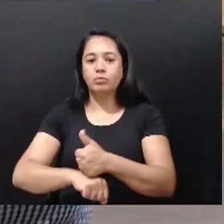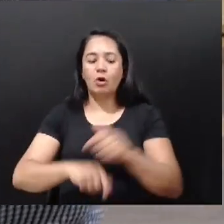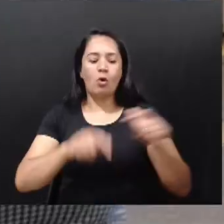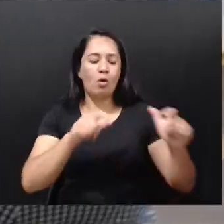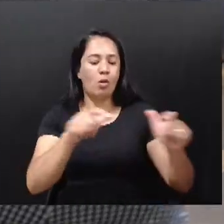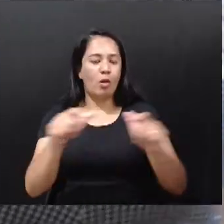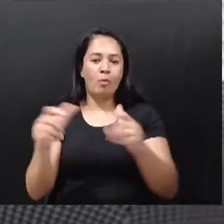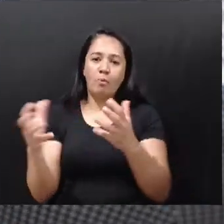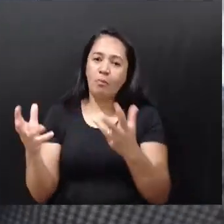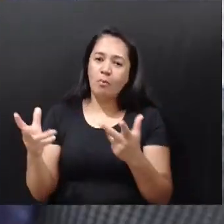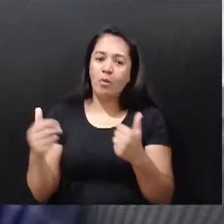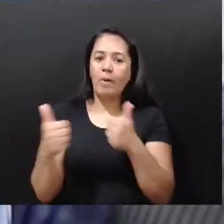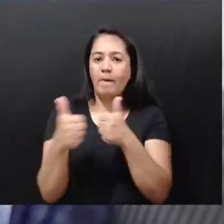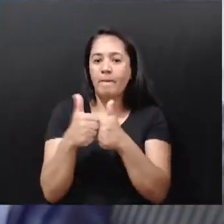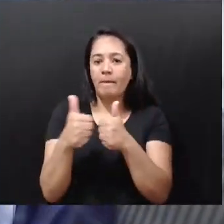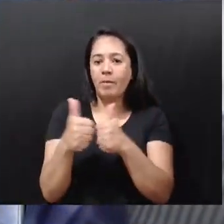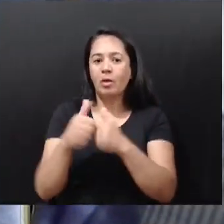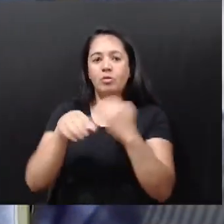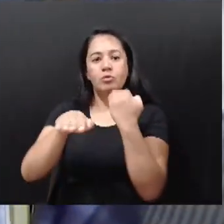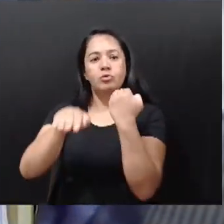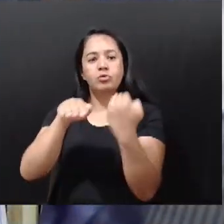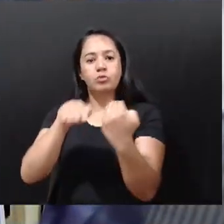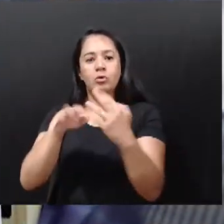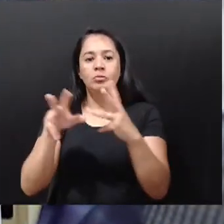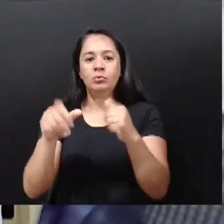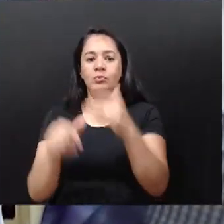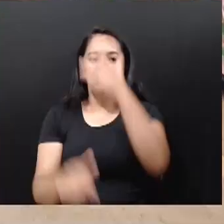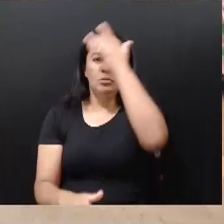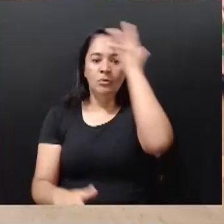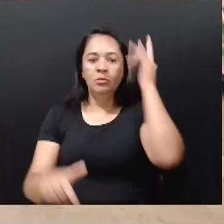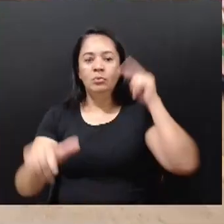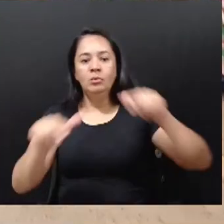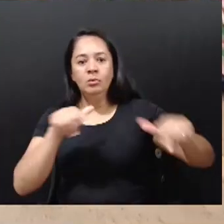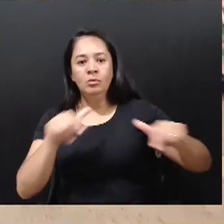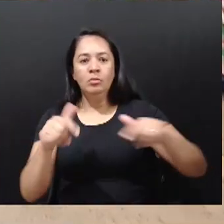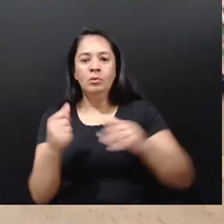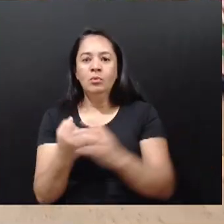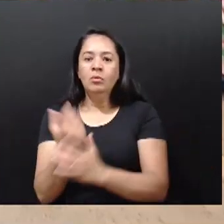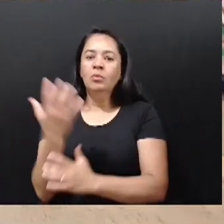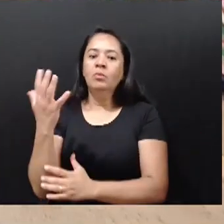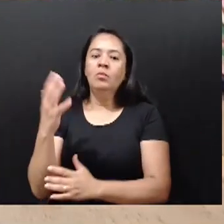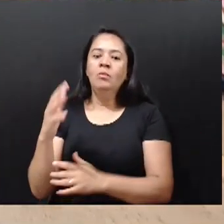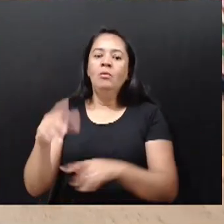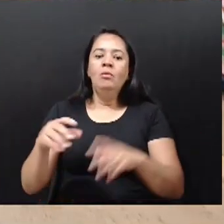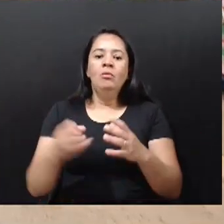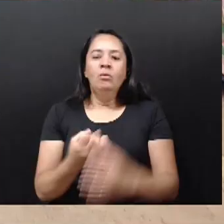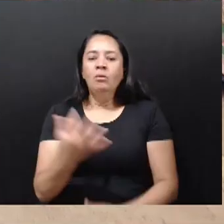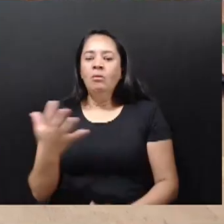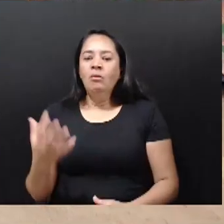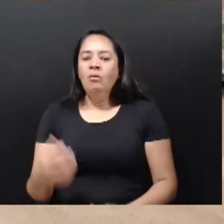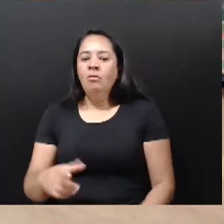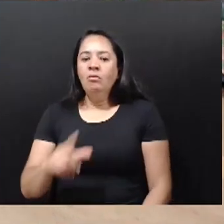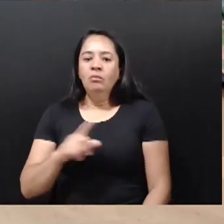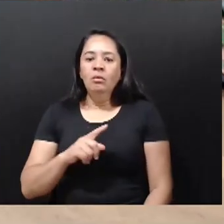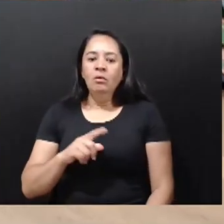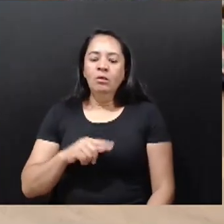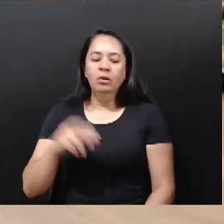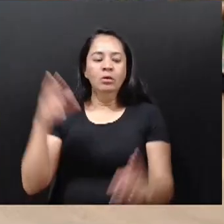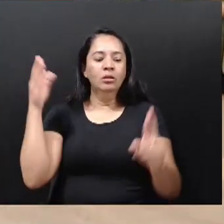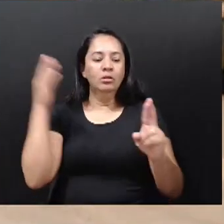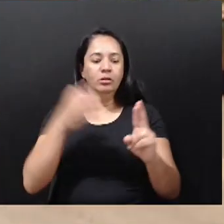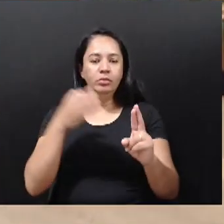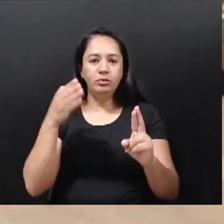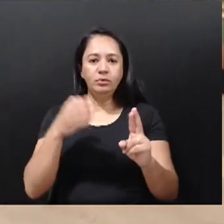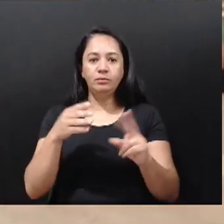Dom Pedro, quer dizer, todo mundo que trabalha com planta em volume, em atacado, tem aqui como um ponto de referência logístico.